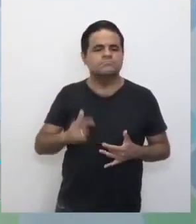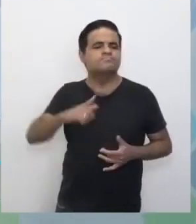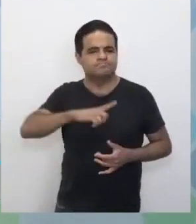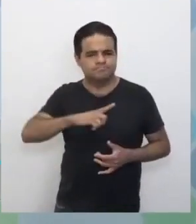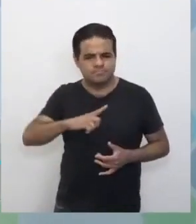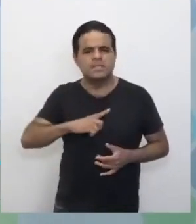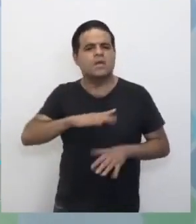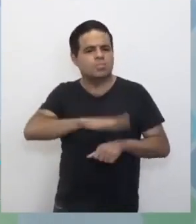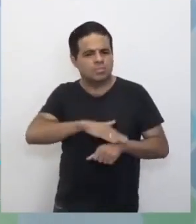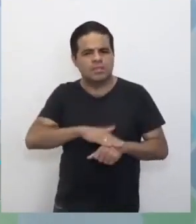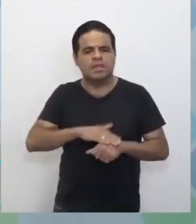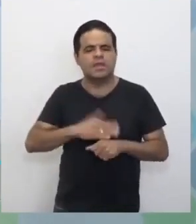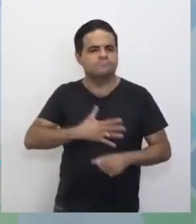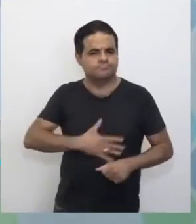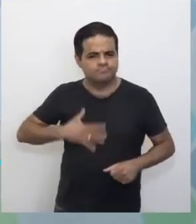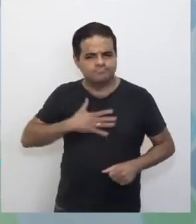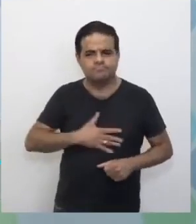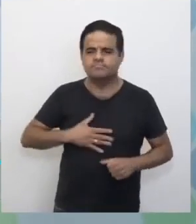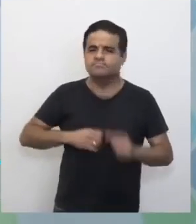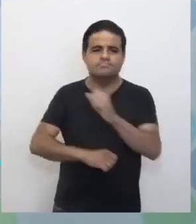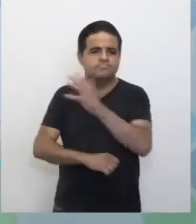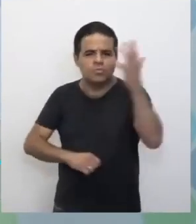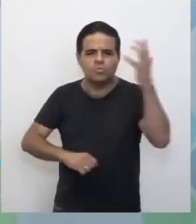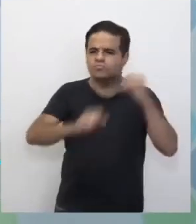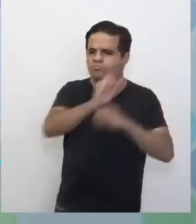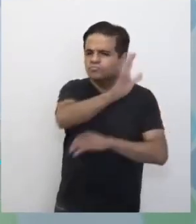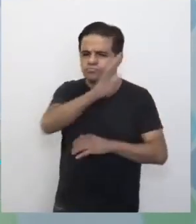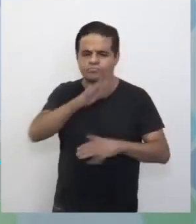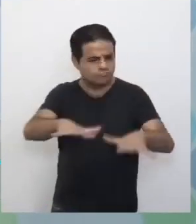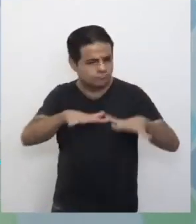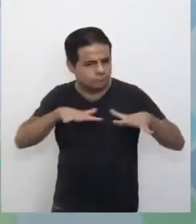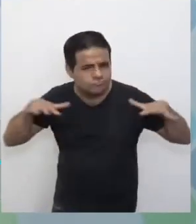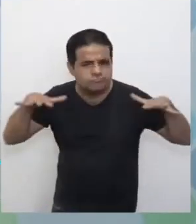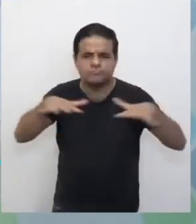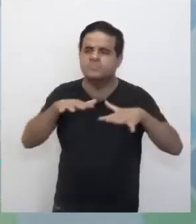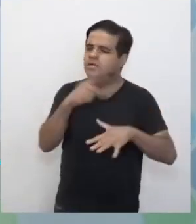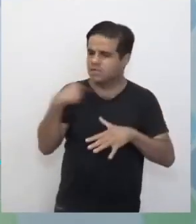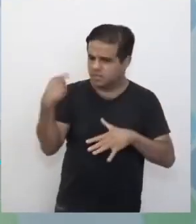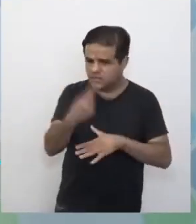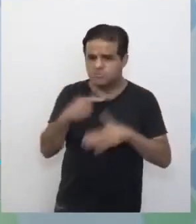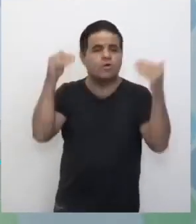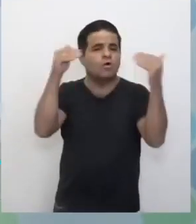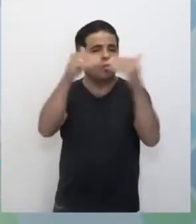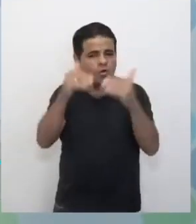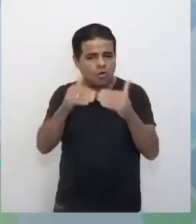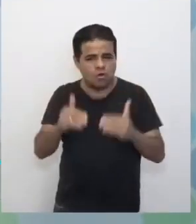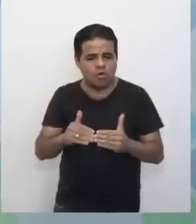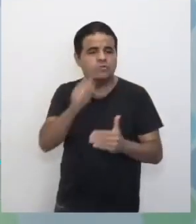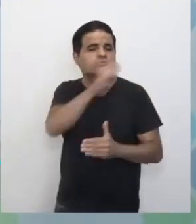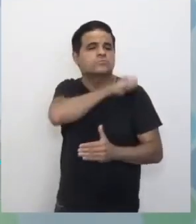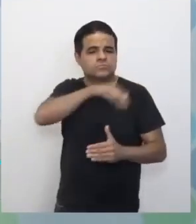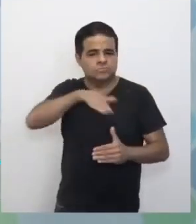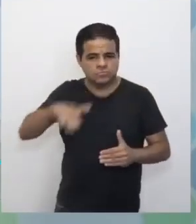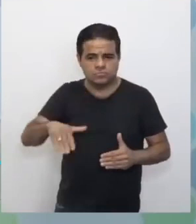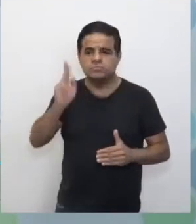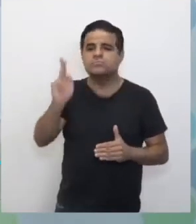tenho tempo de apreciar a natureza e o ambiente ao redor, eles concordam. Aí depois tem os alunos também